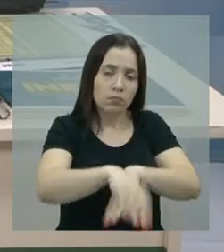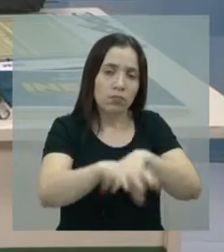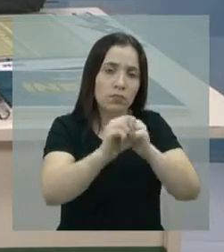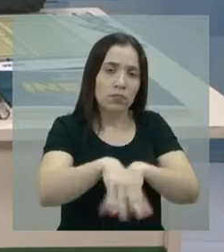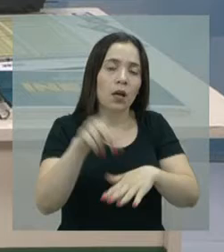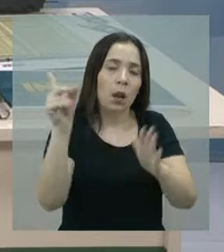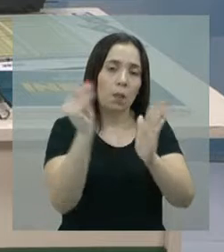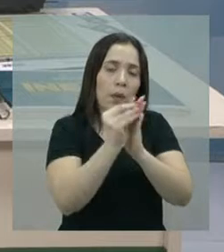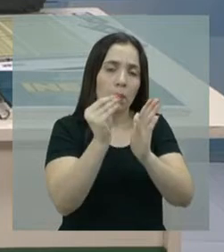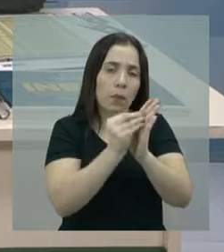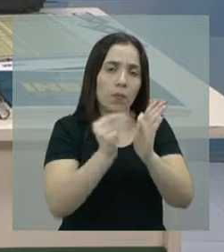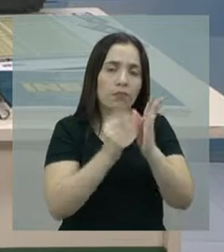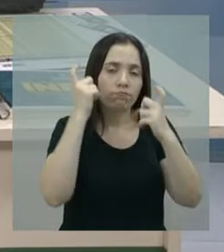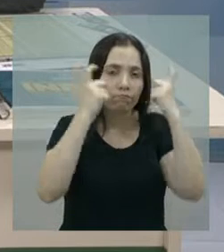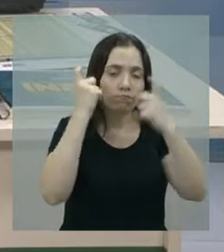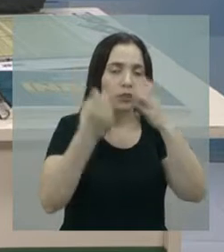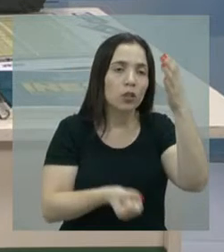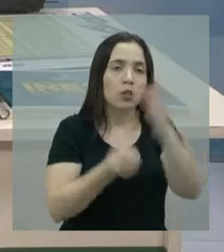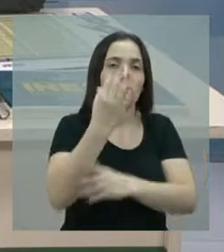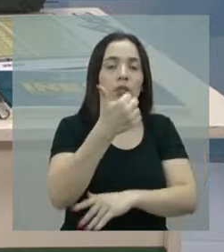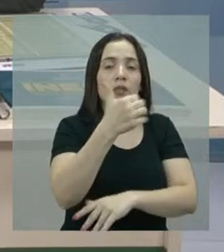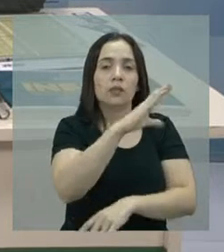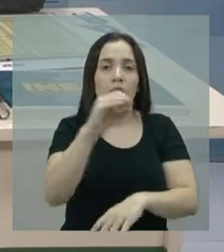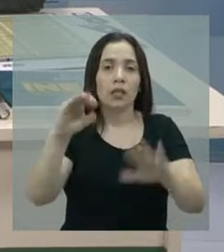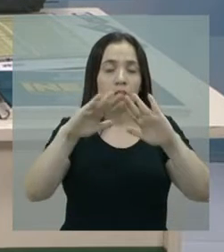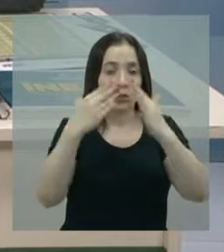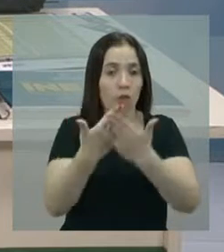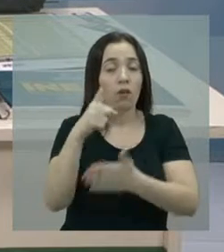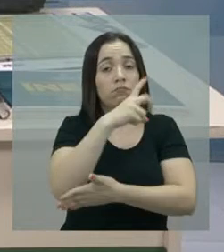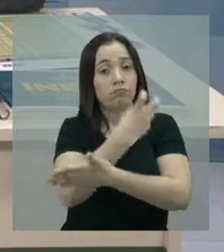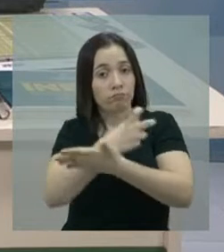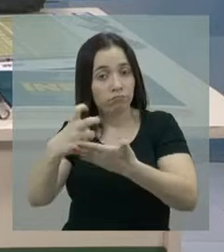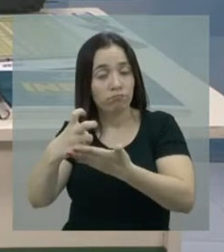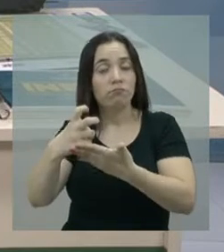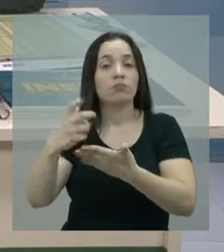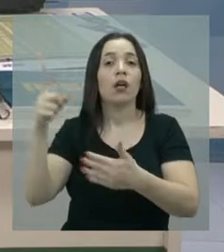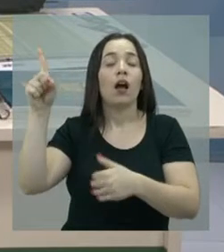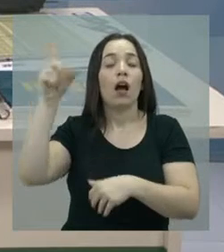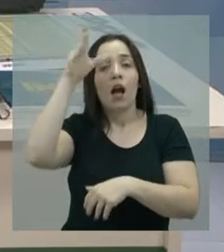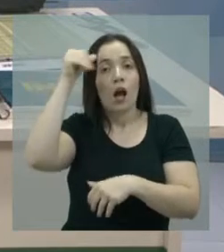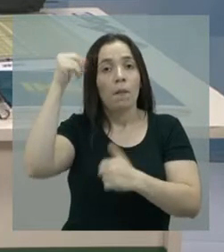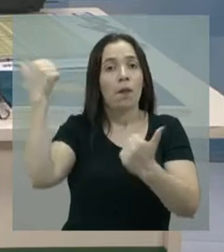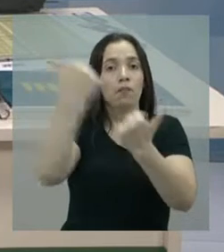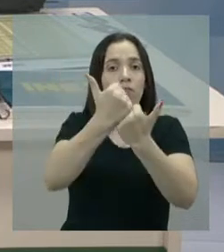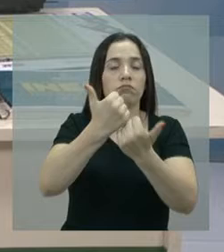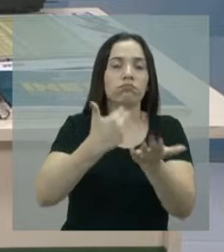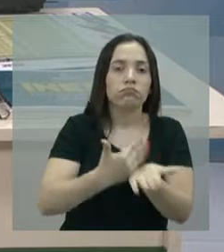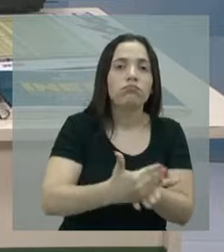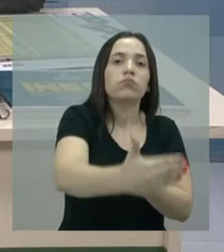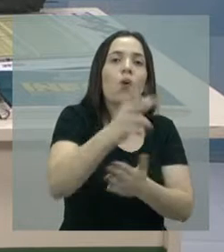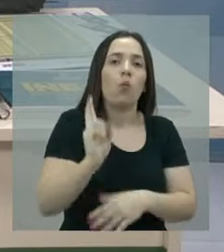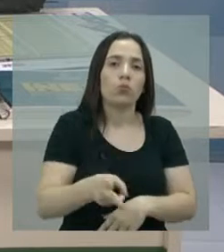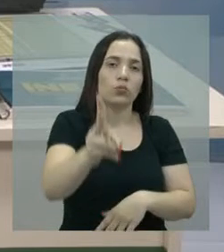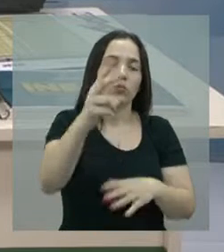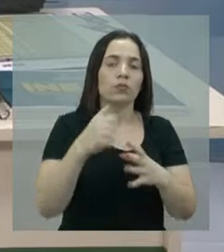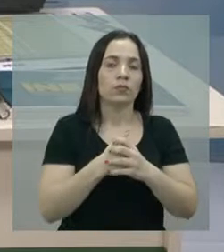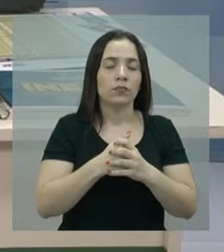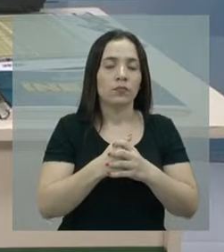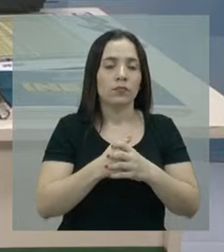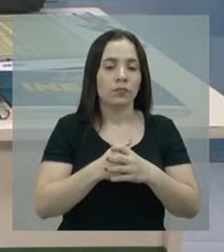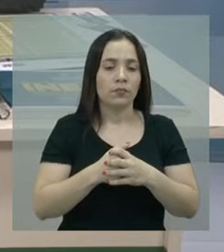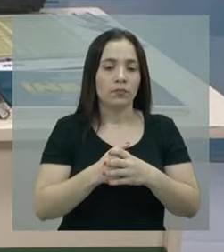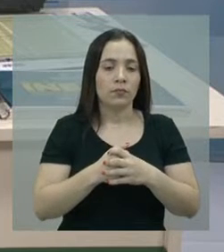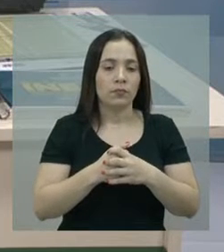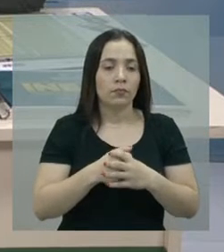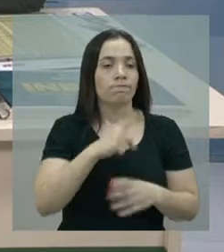investimento, ele colocou nessas 100 escolas e o governador Camilo continuou. É por isso que eu estou dizendo, a questão da evasão escolar no 2º grau é uma